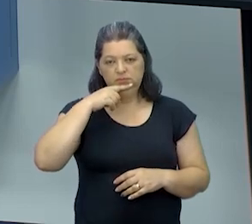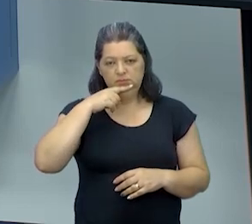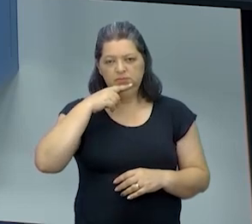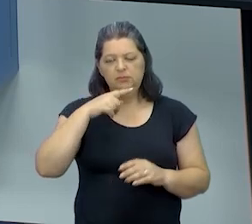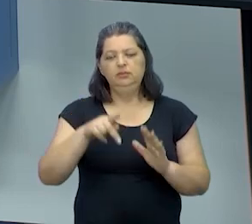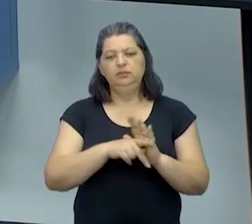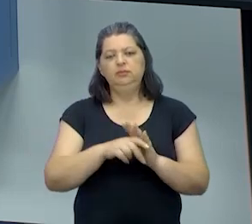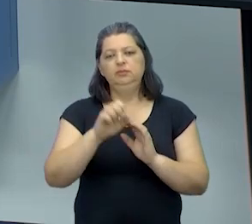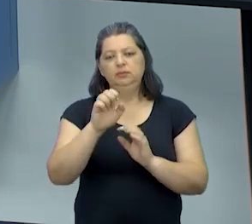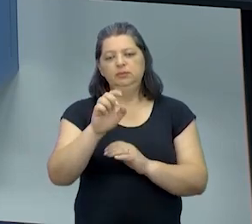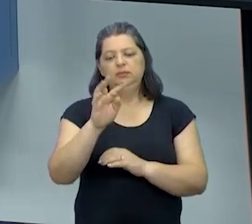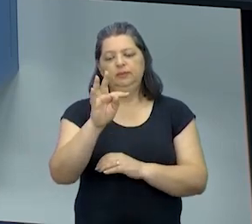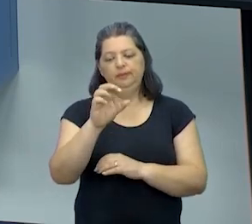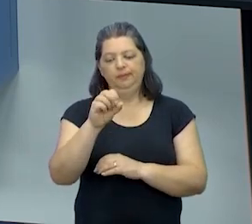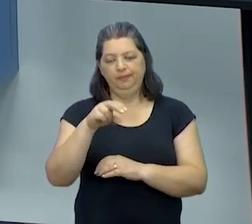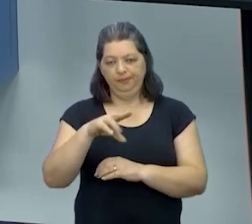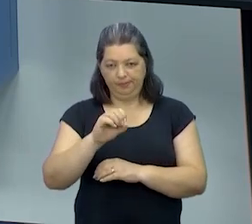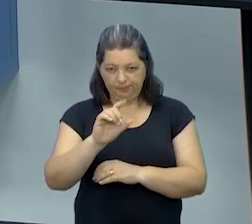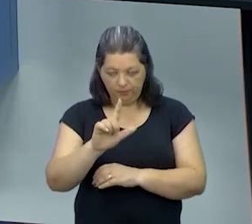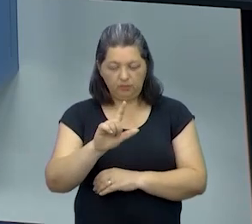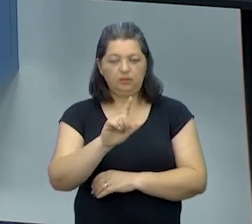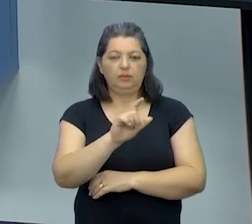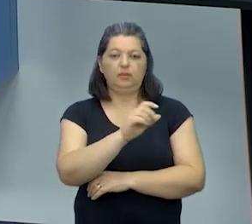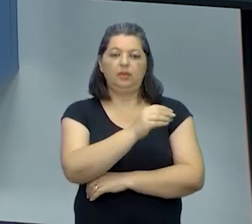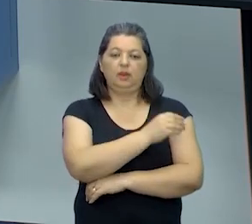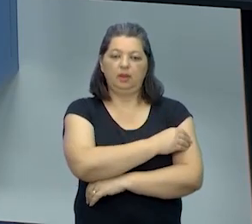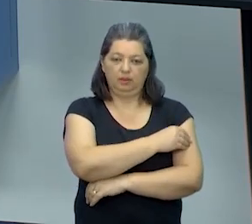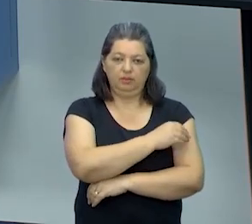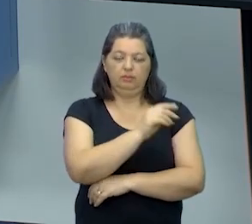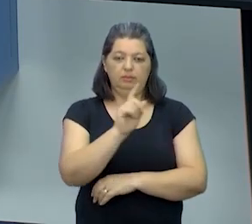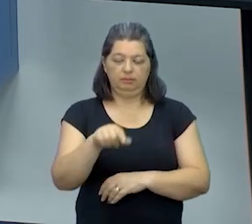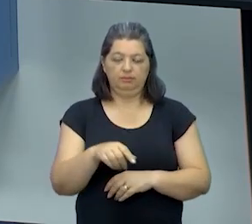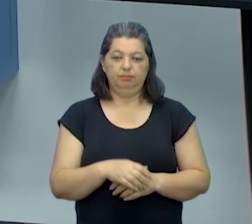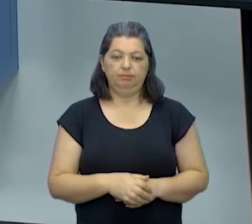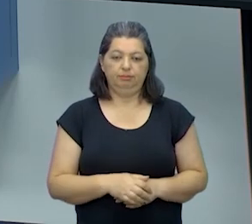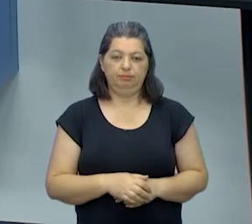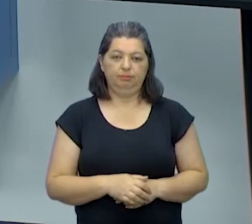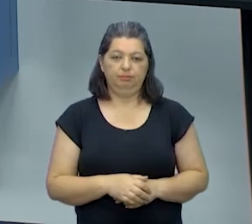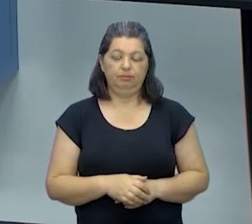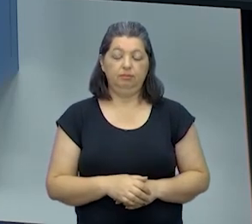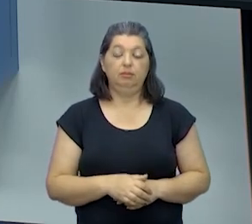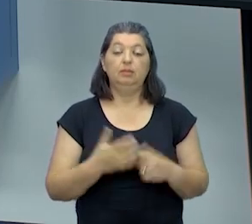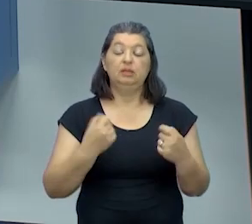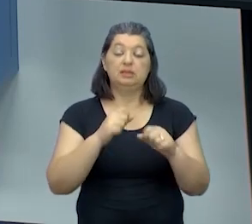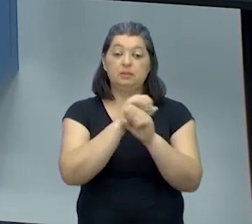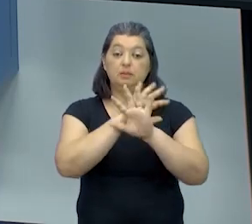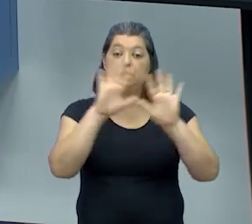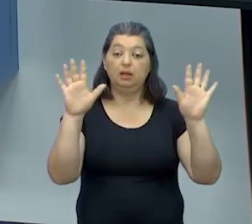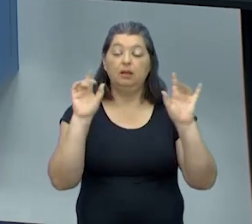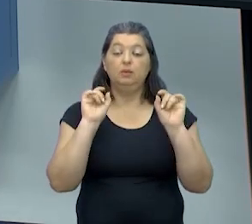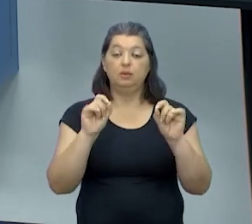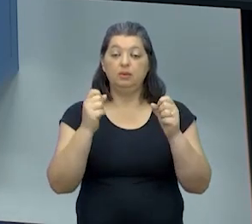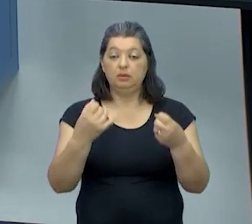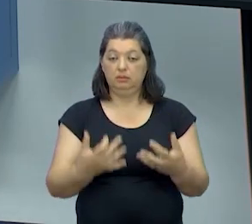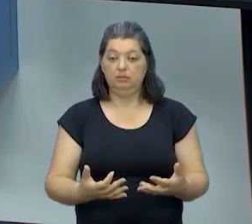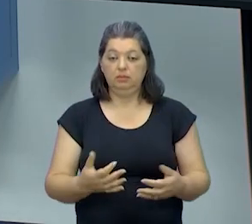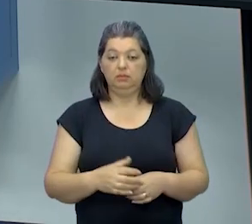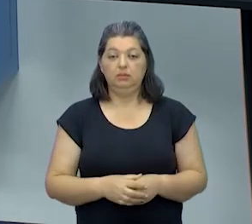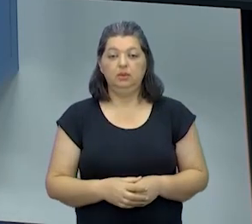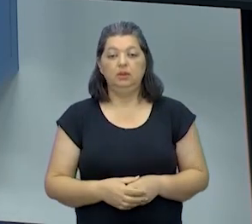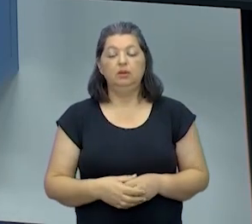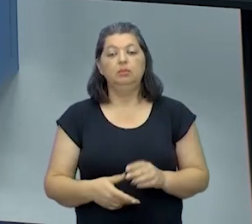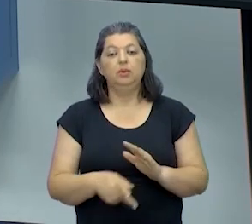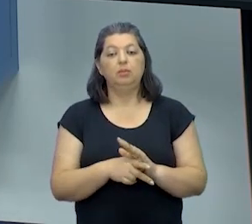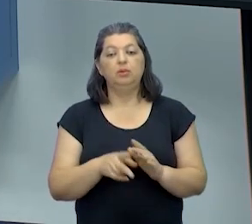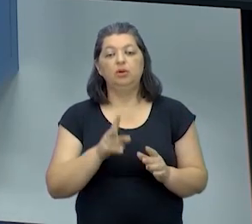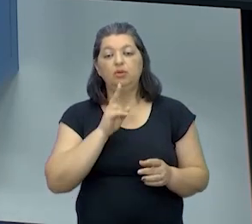etanol, que é uma fonte renovável, ok? O que precisa ficar claro aí é que no polímero verde,